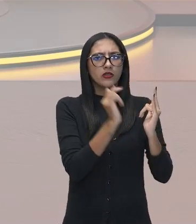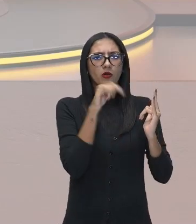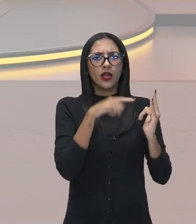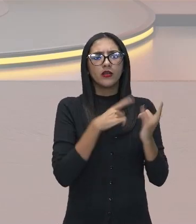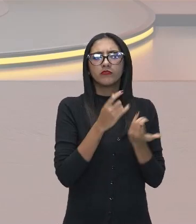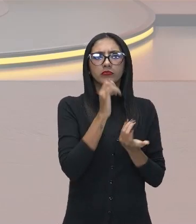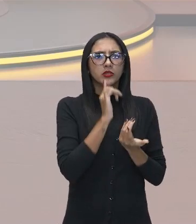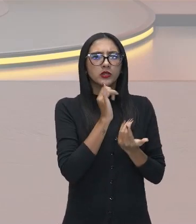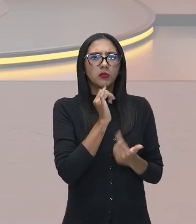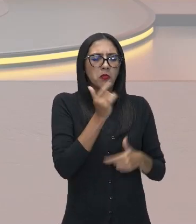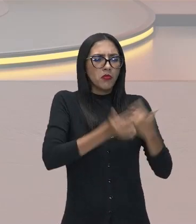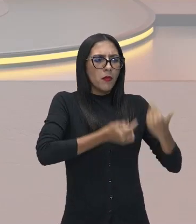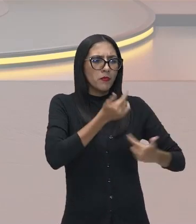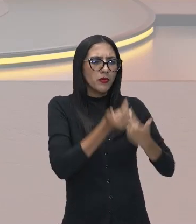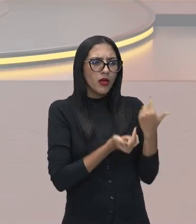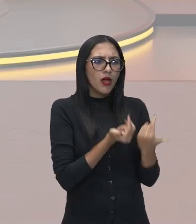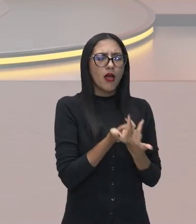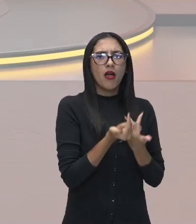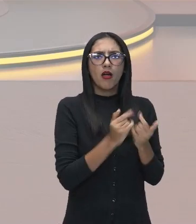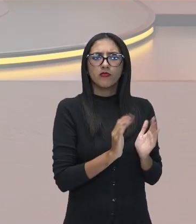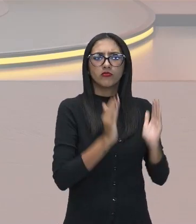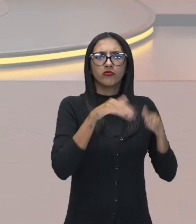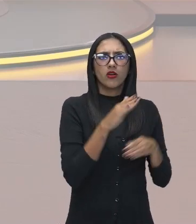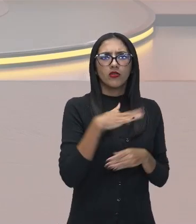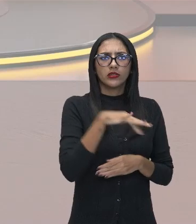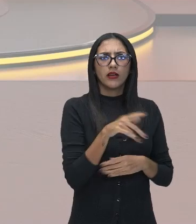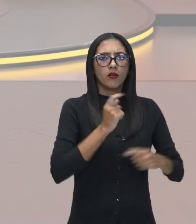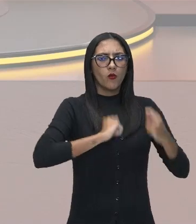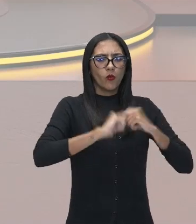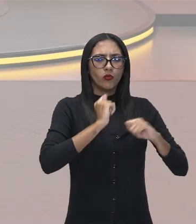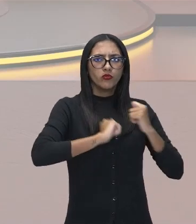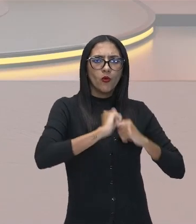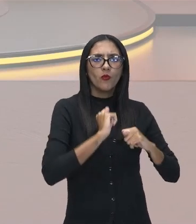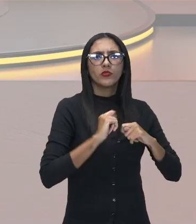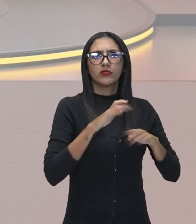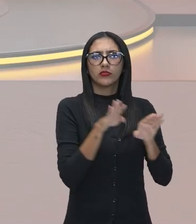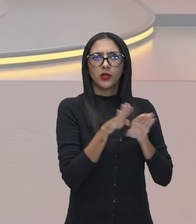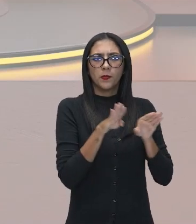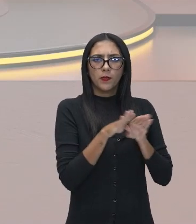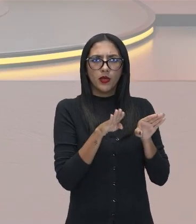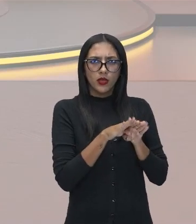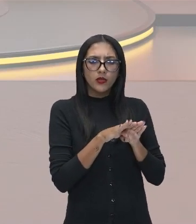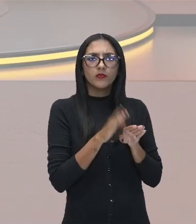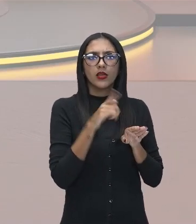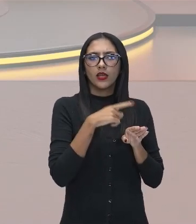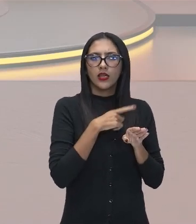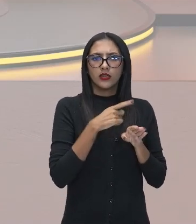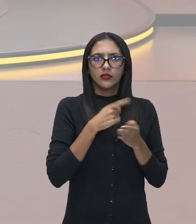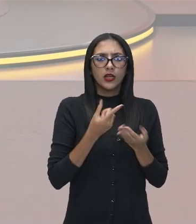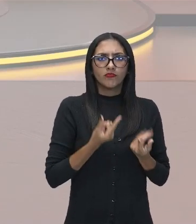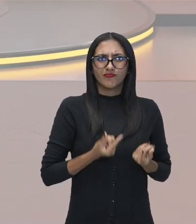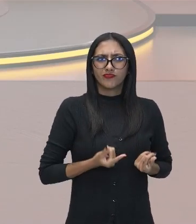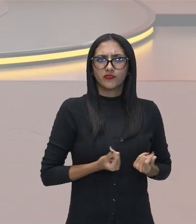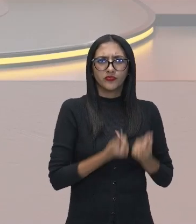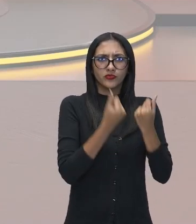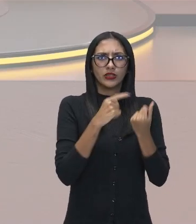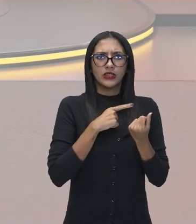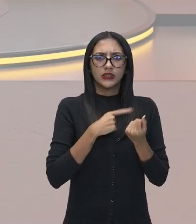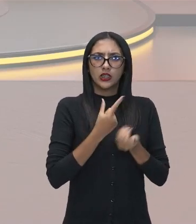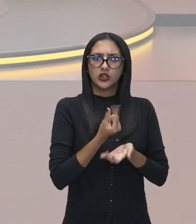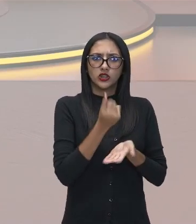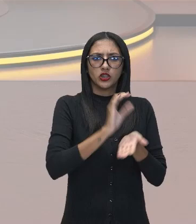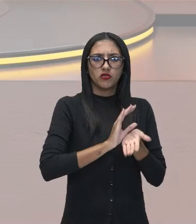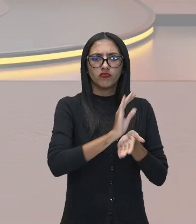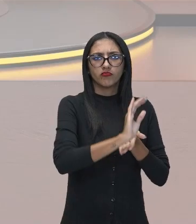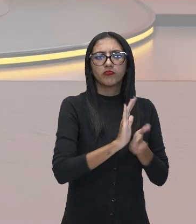atividade econômica, muito provavelmente, aí uma atividade capital que seja mais fomentada naquela região.